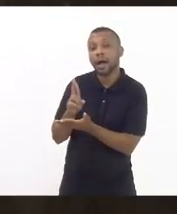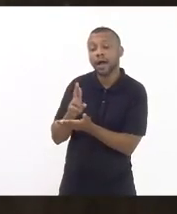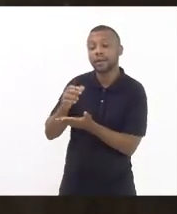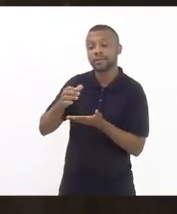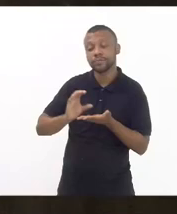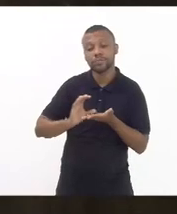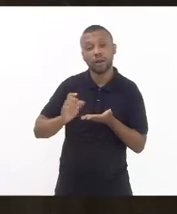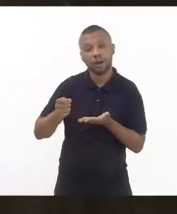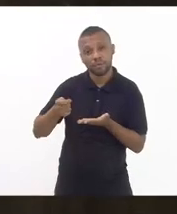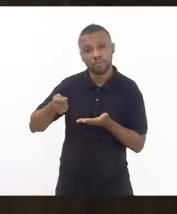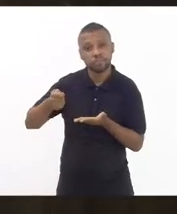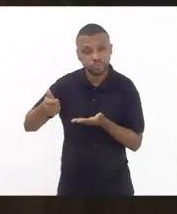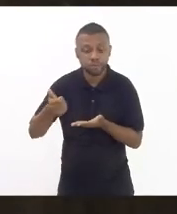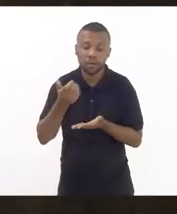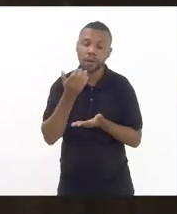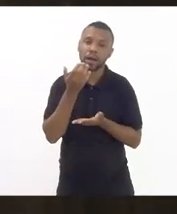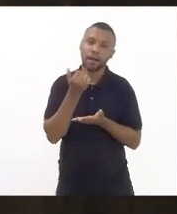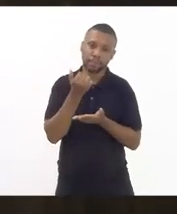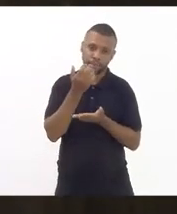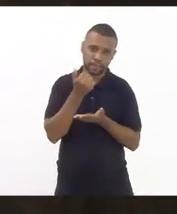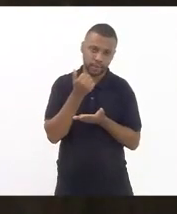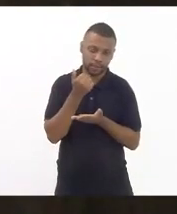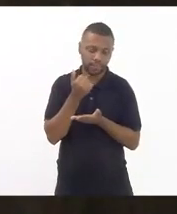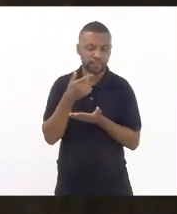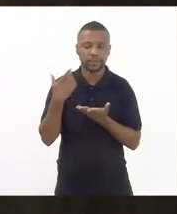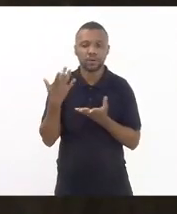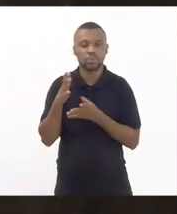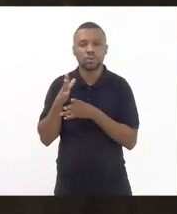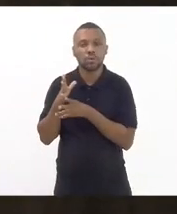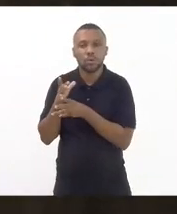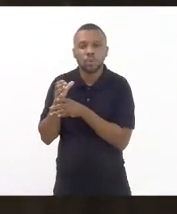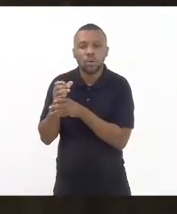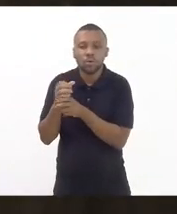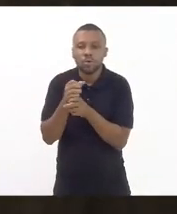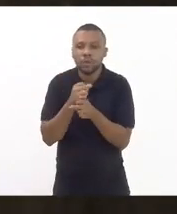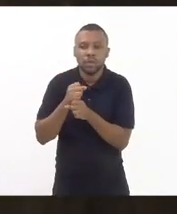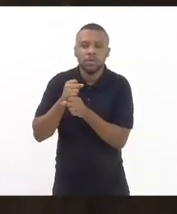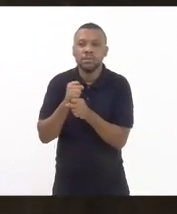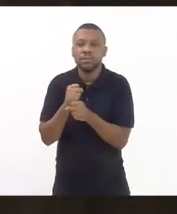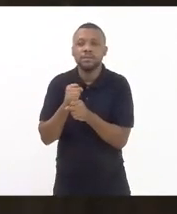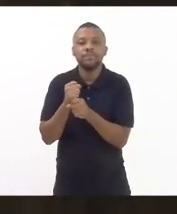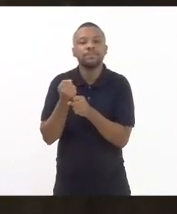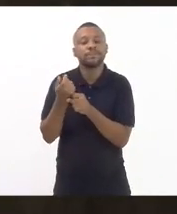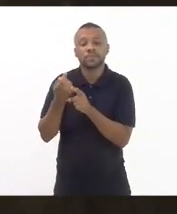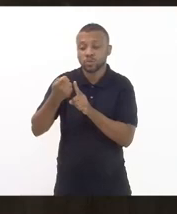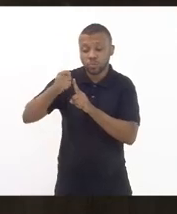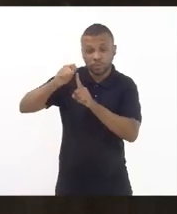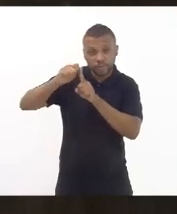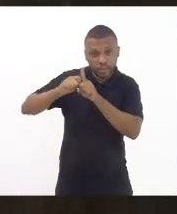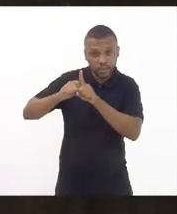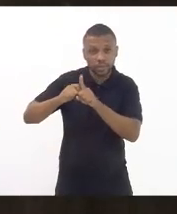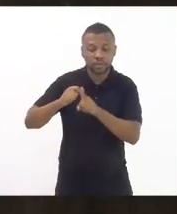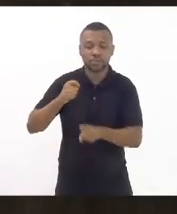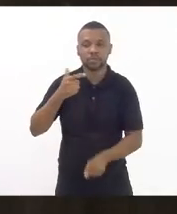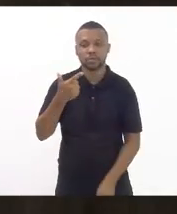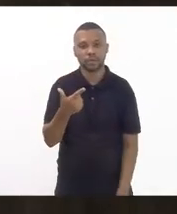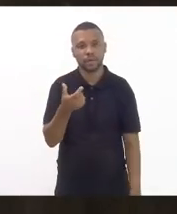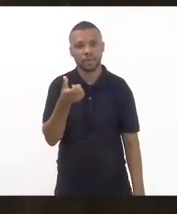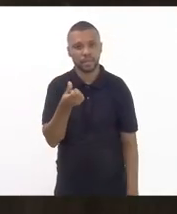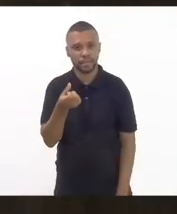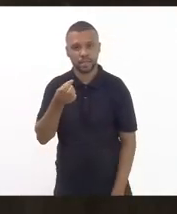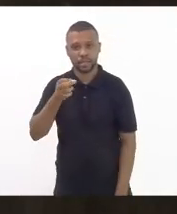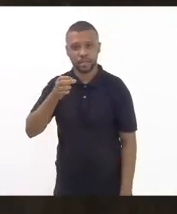auxílio alimentação. E no total, eles recebem ao mês